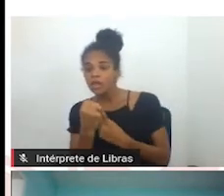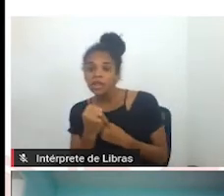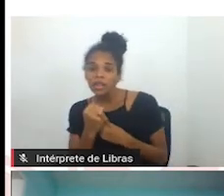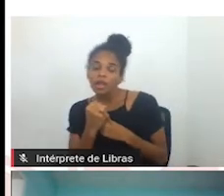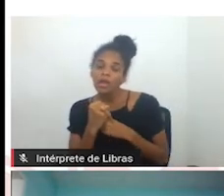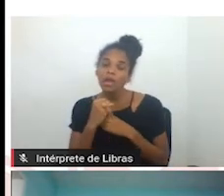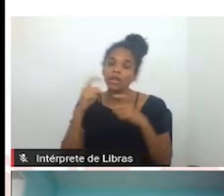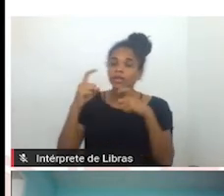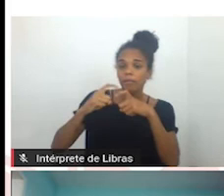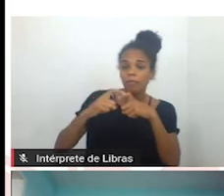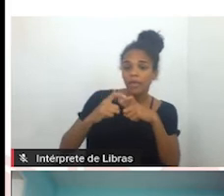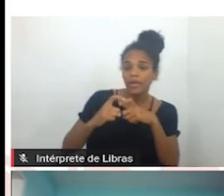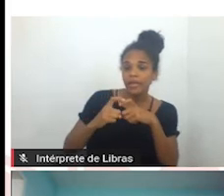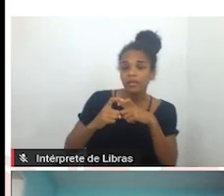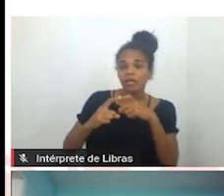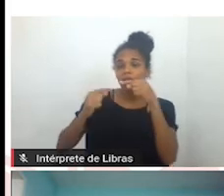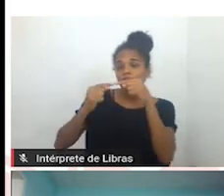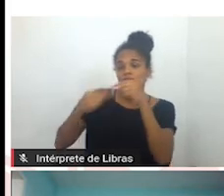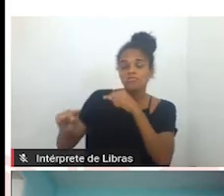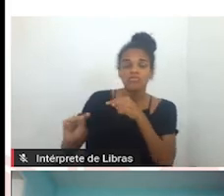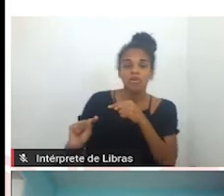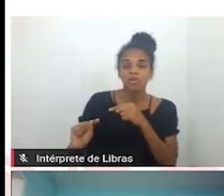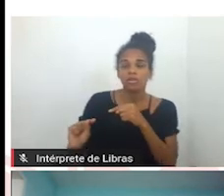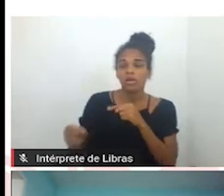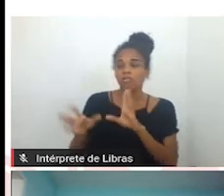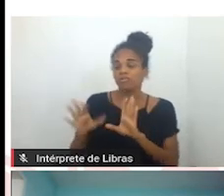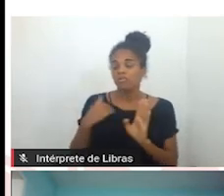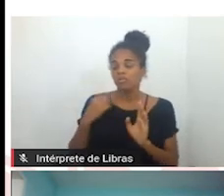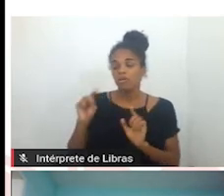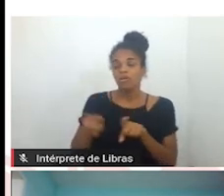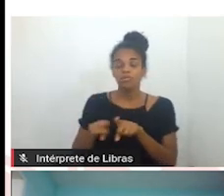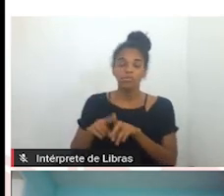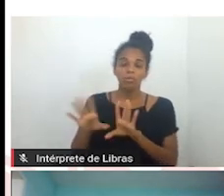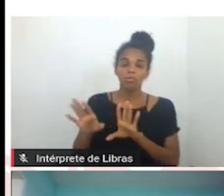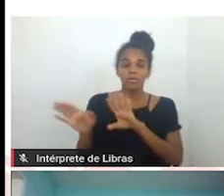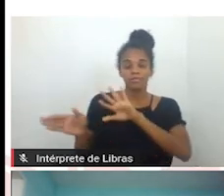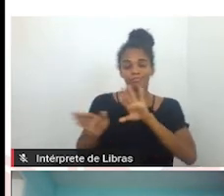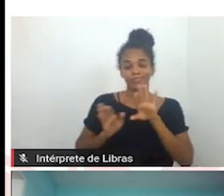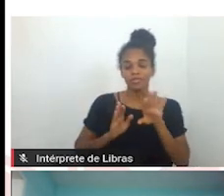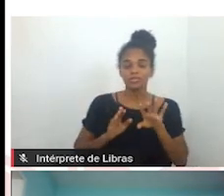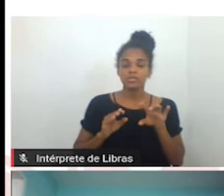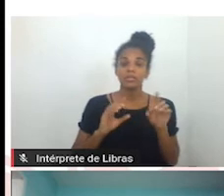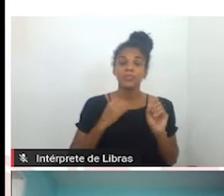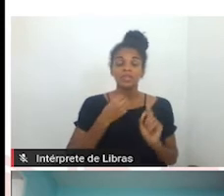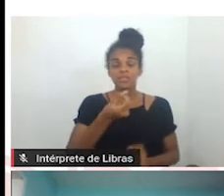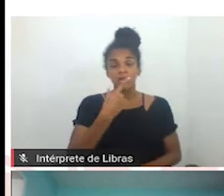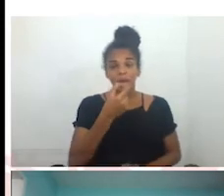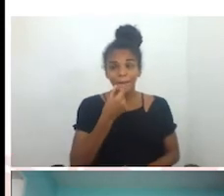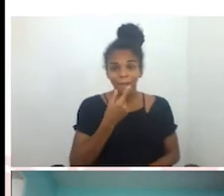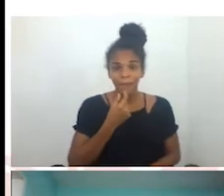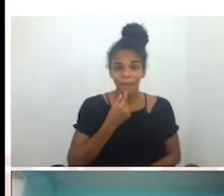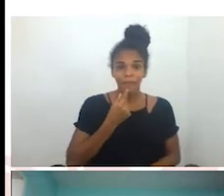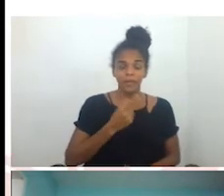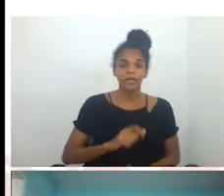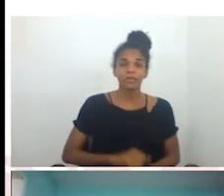particularmente concordo de ser contra a retirar essas medicações, porque vai prejudicar o paciente, mas trocar isso